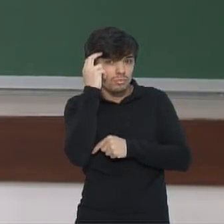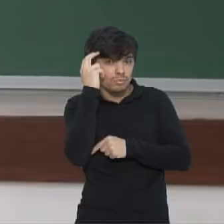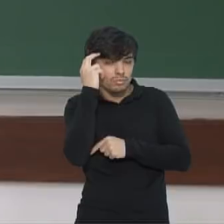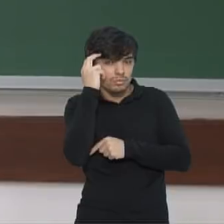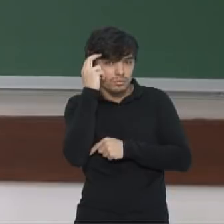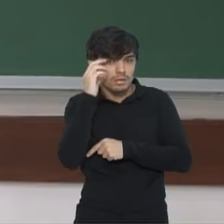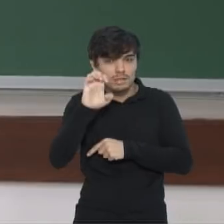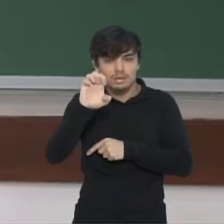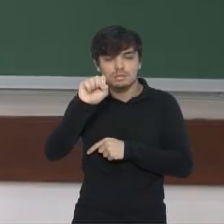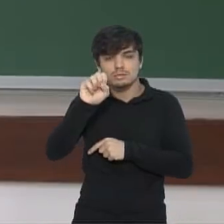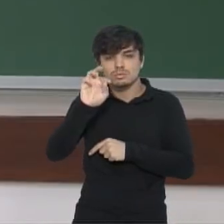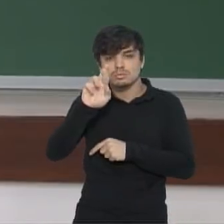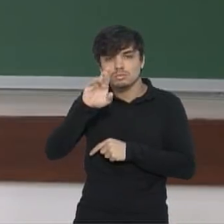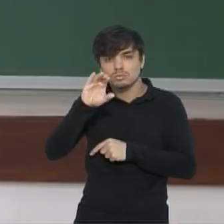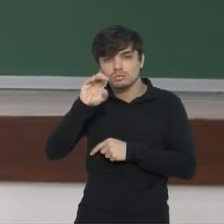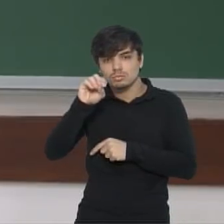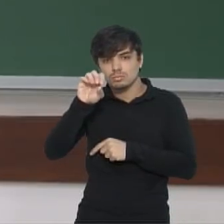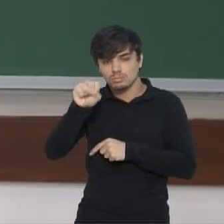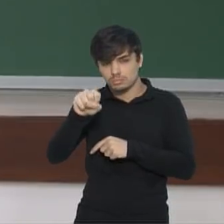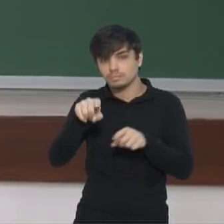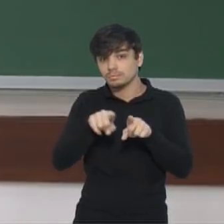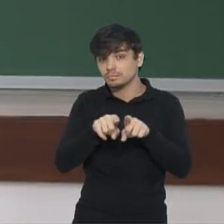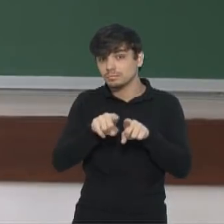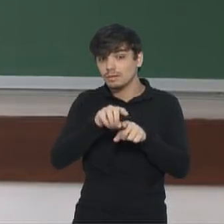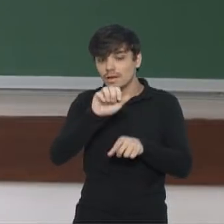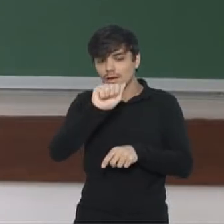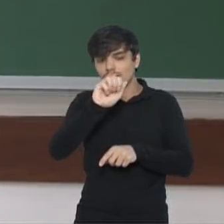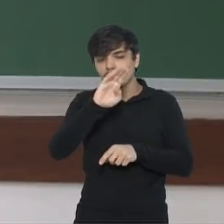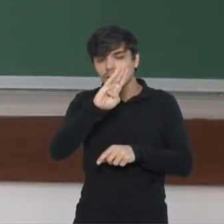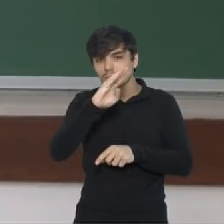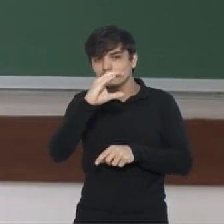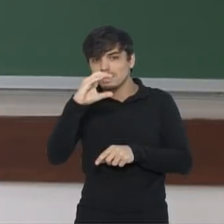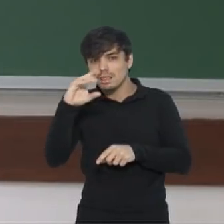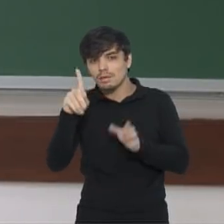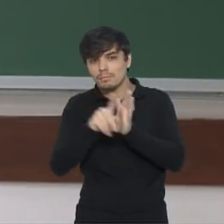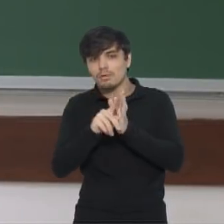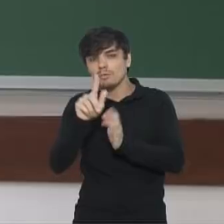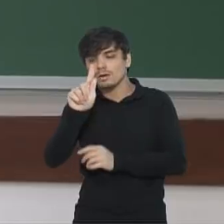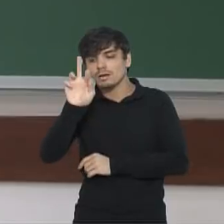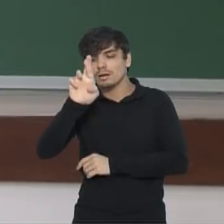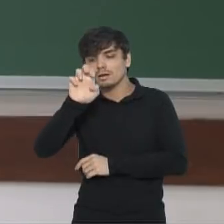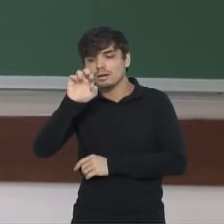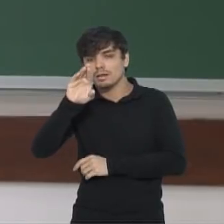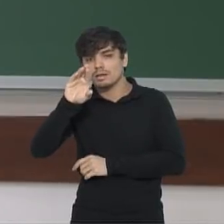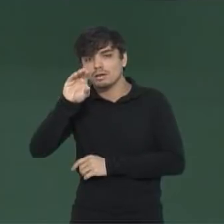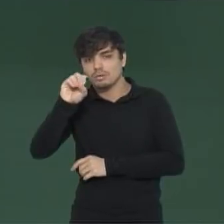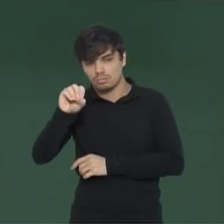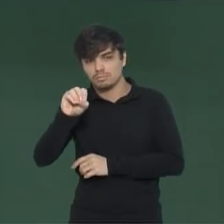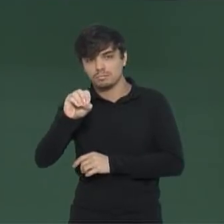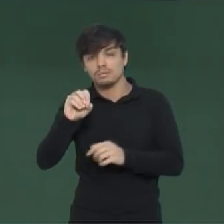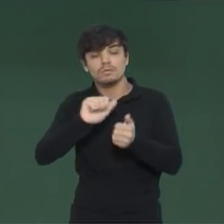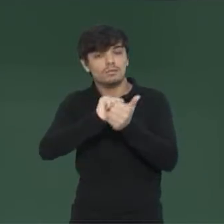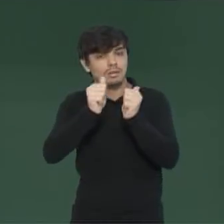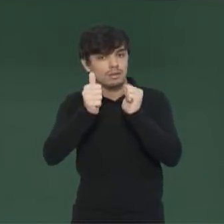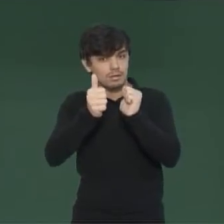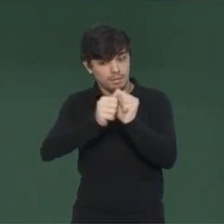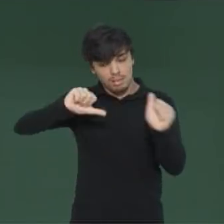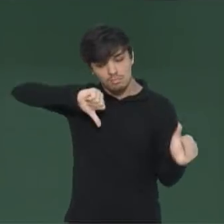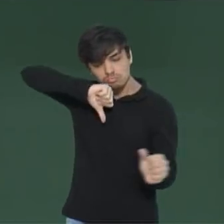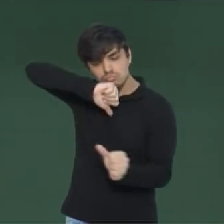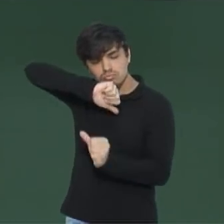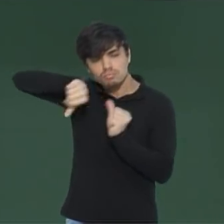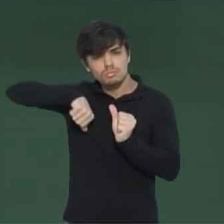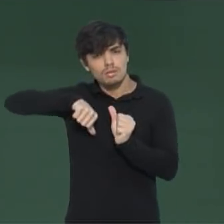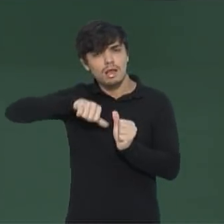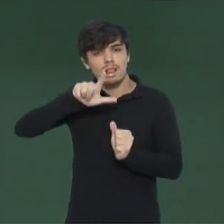etruscos, no alfabeto etrusco e também no alfabeto grego. E foi adaptado e se tornou, então, a